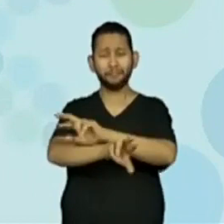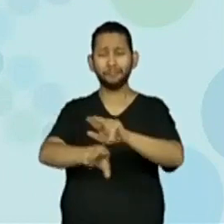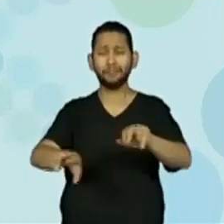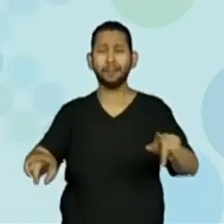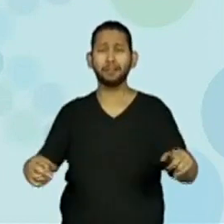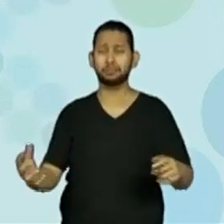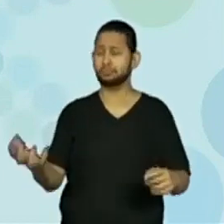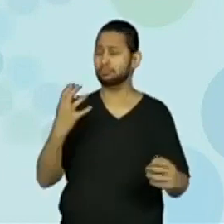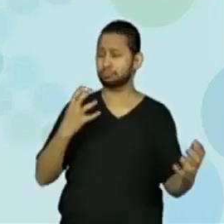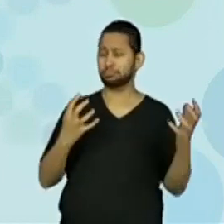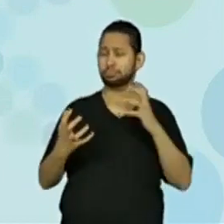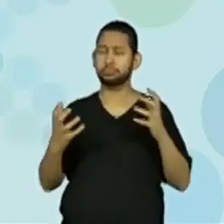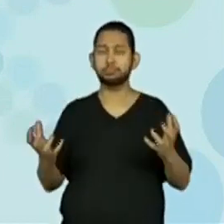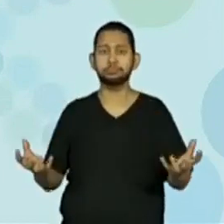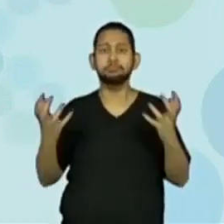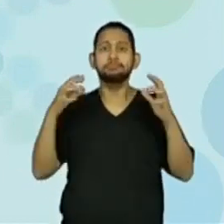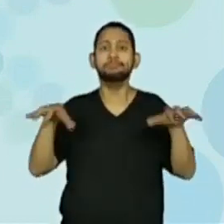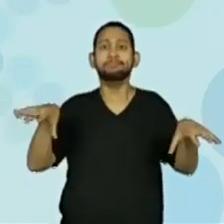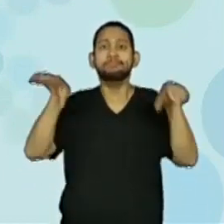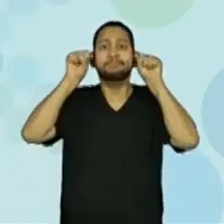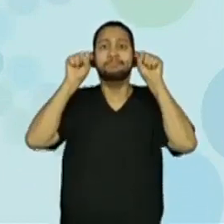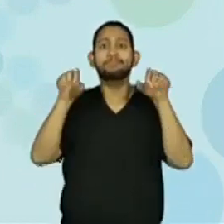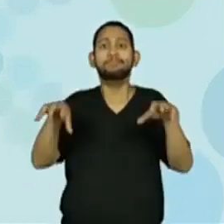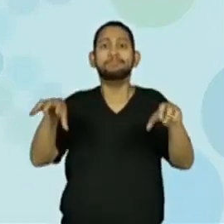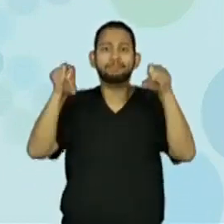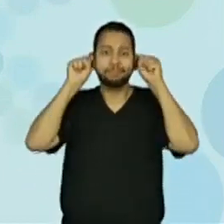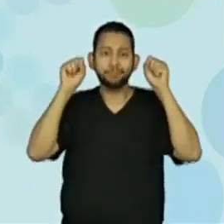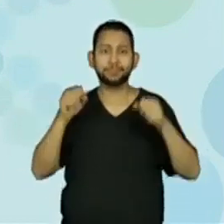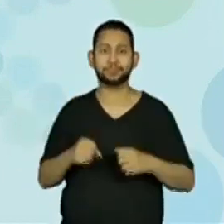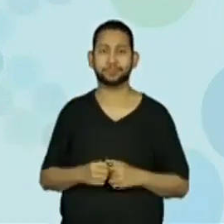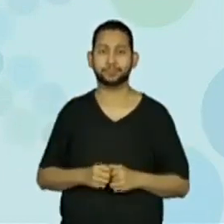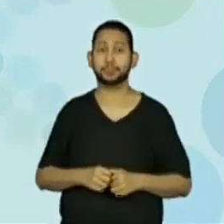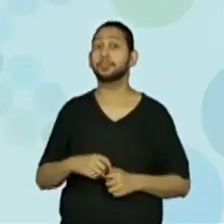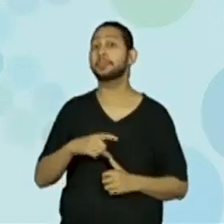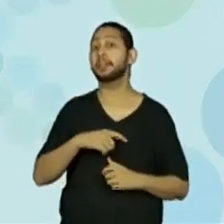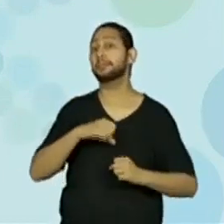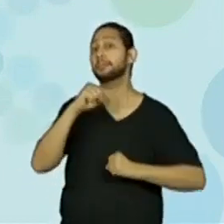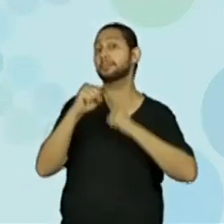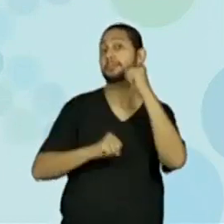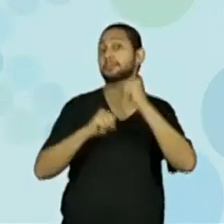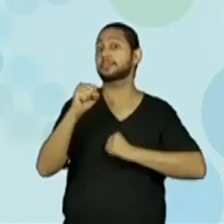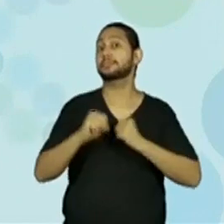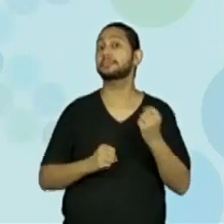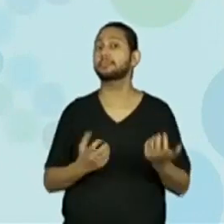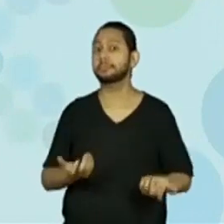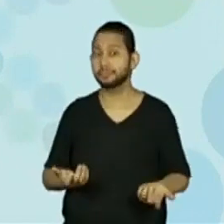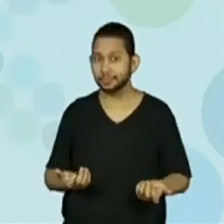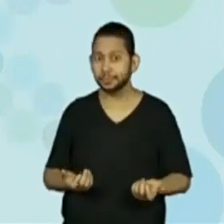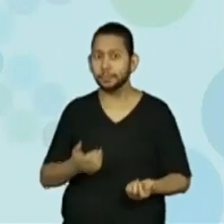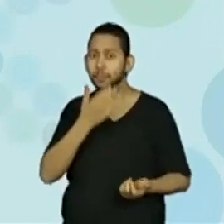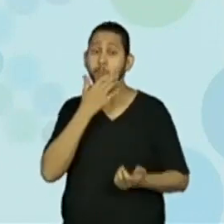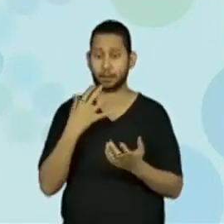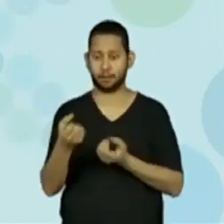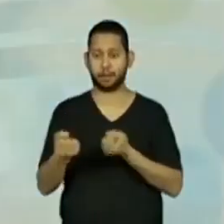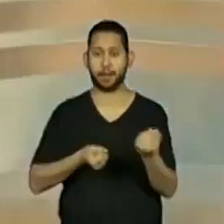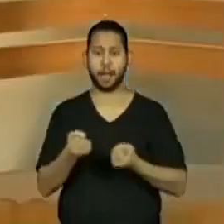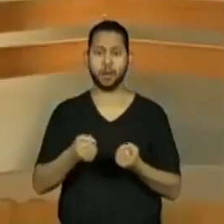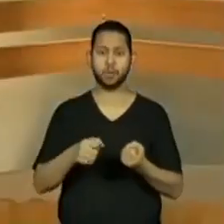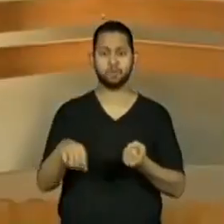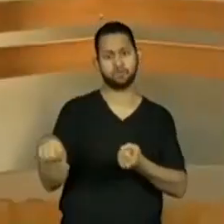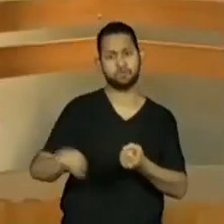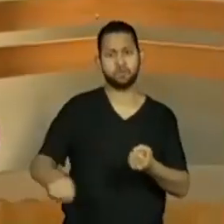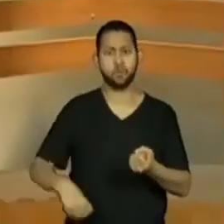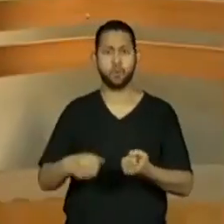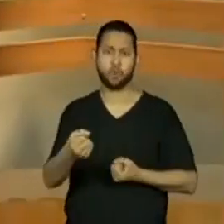sons. Nós temos também máquinas, né, no nosso cotidiano. Os automóveis,